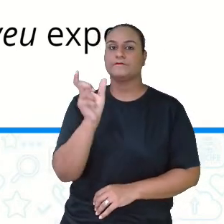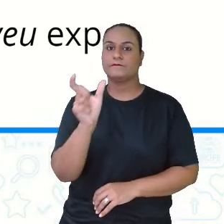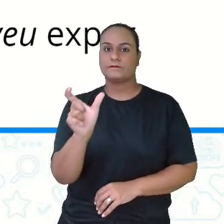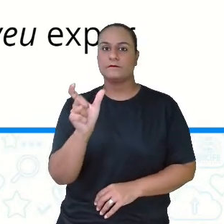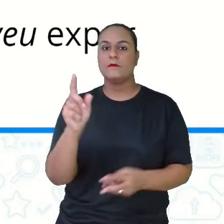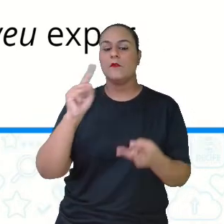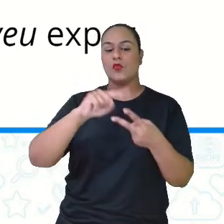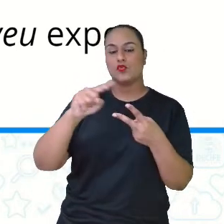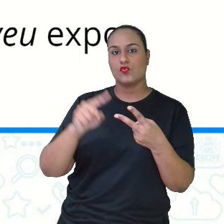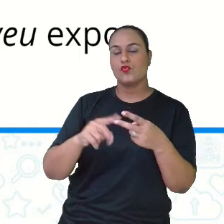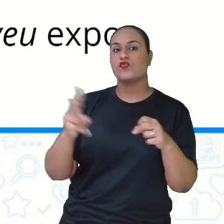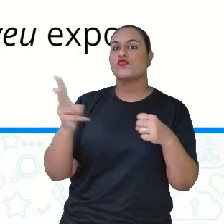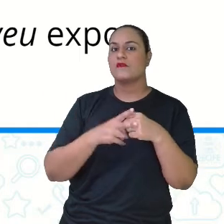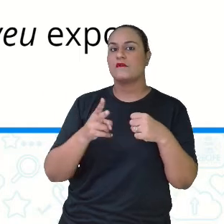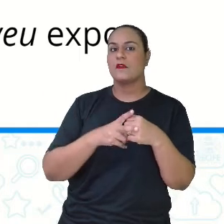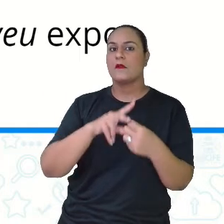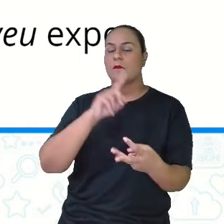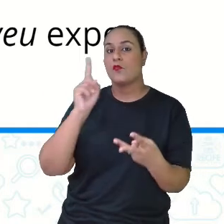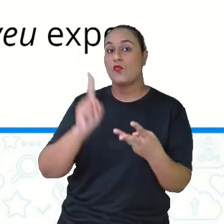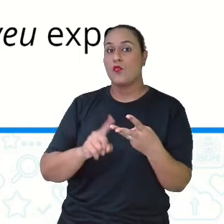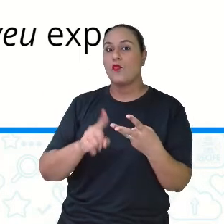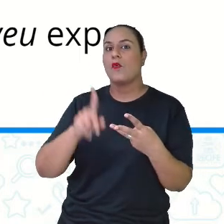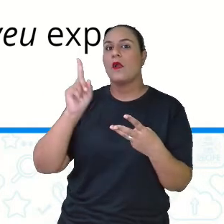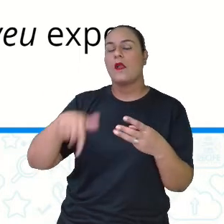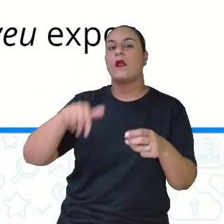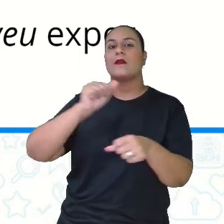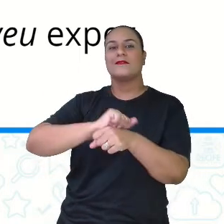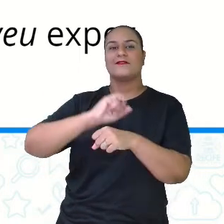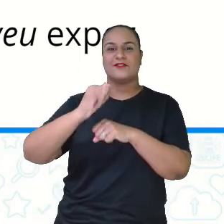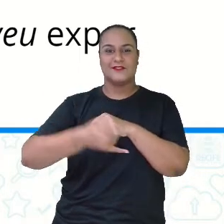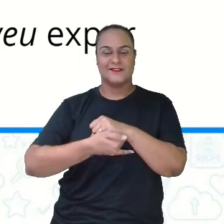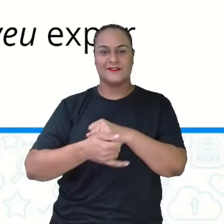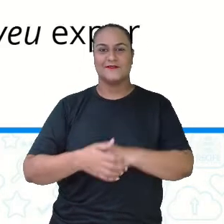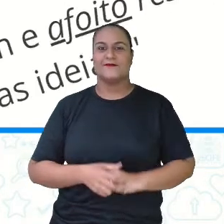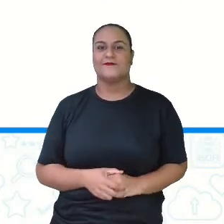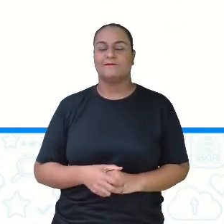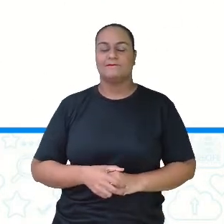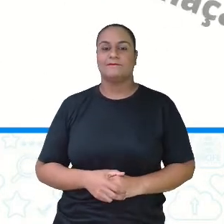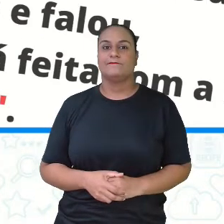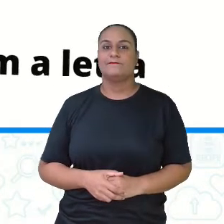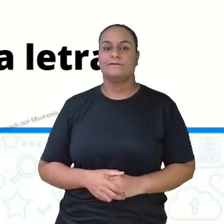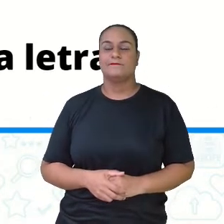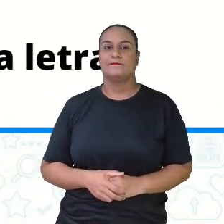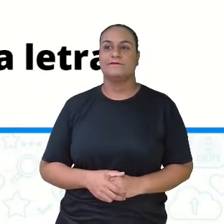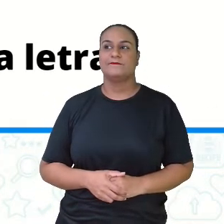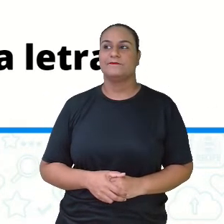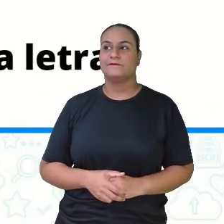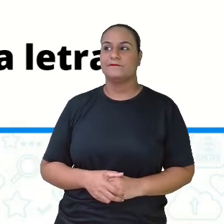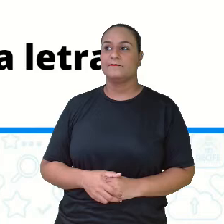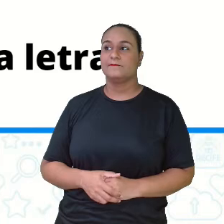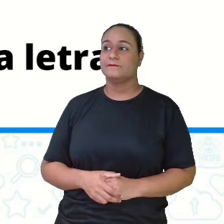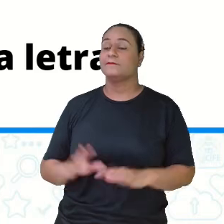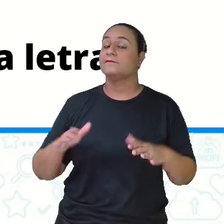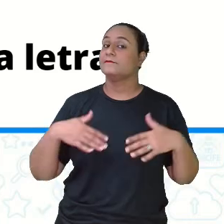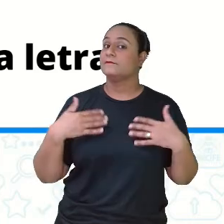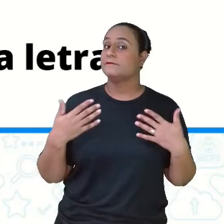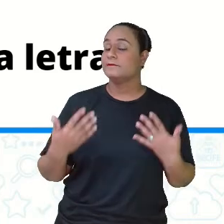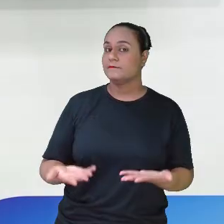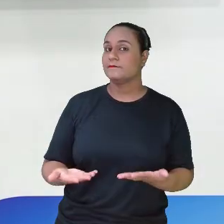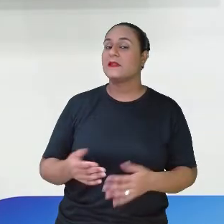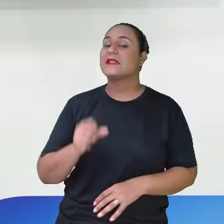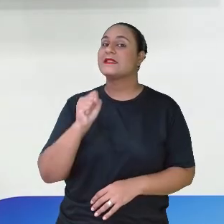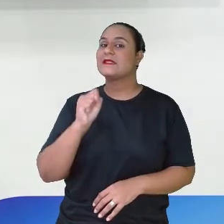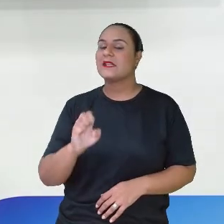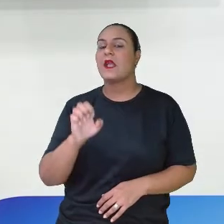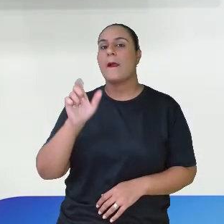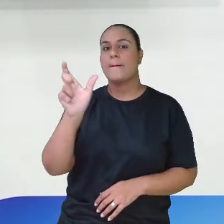uma não é verbo, é um adjetivo, tá certo? Então, ó só, se a